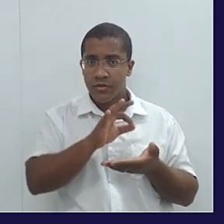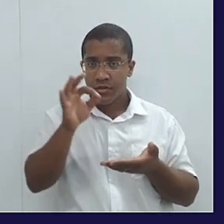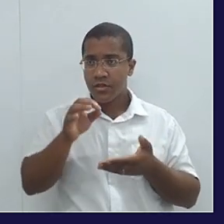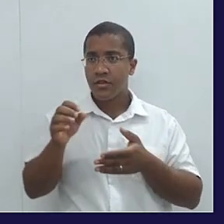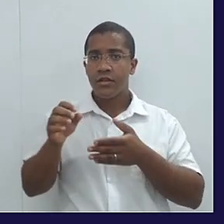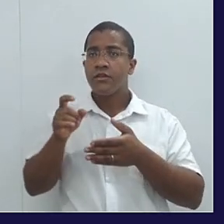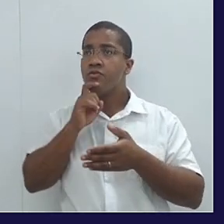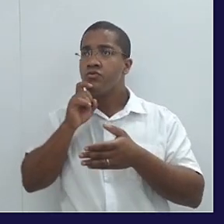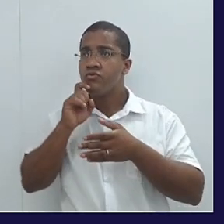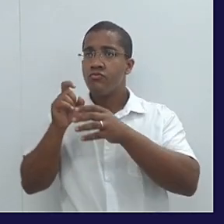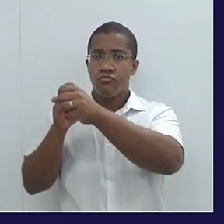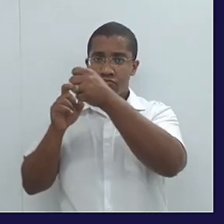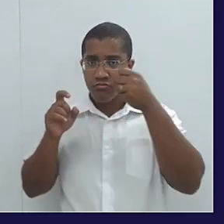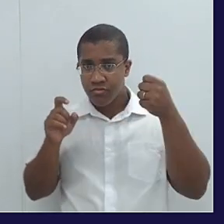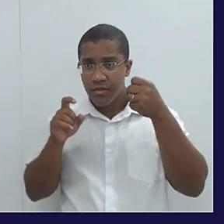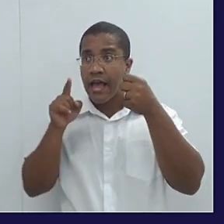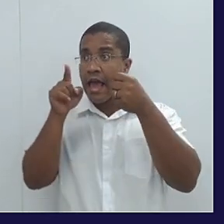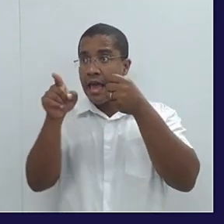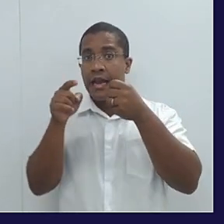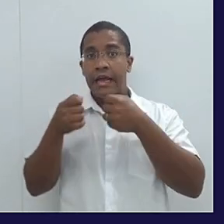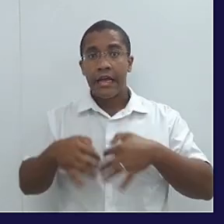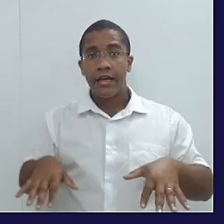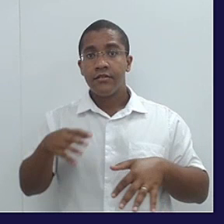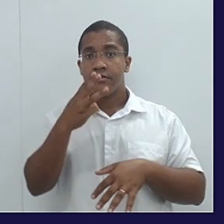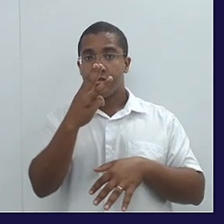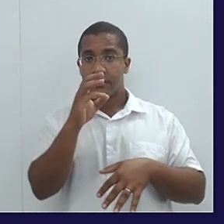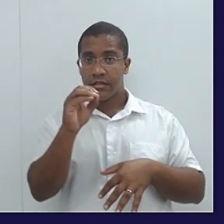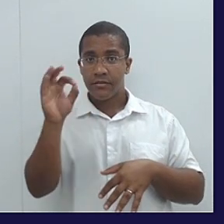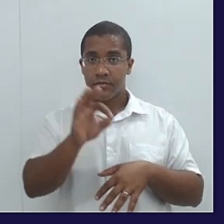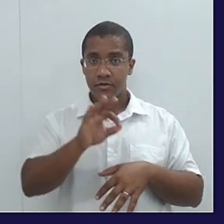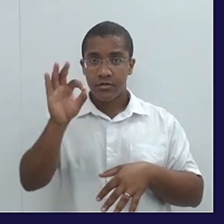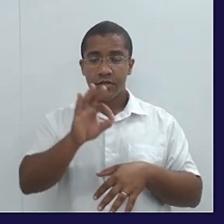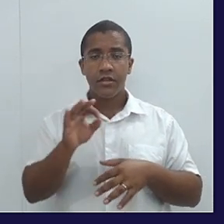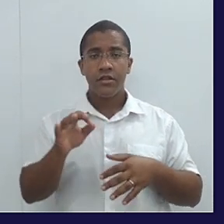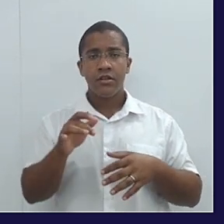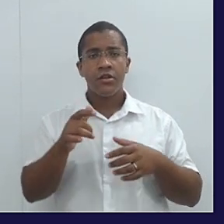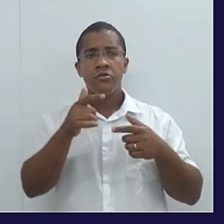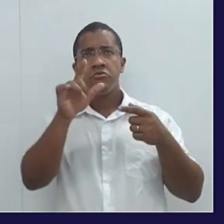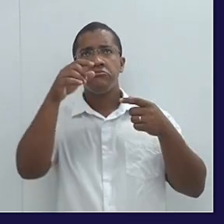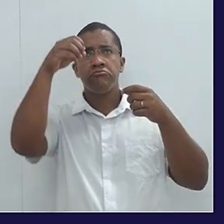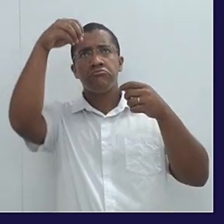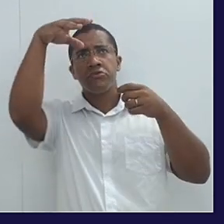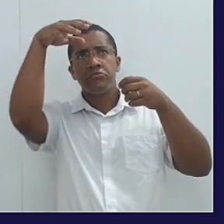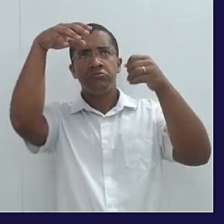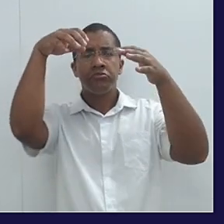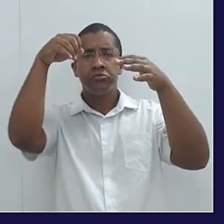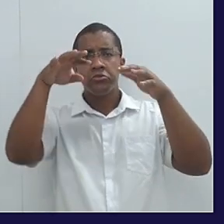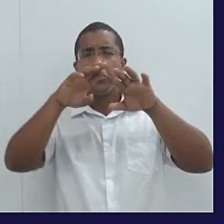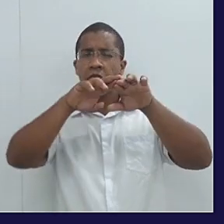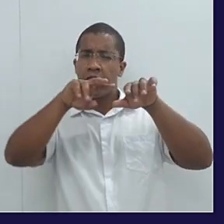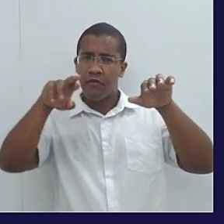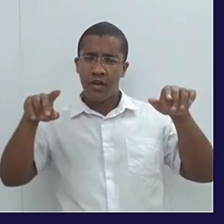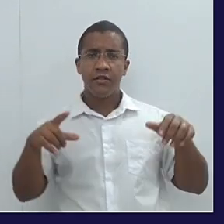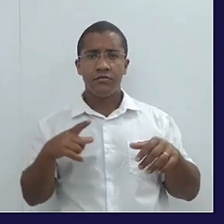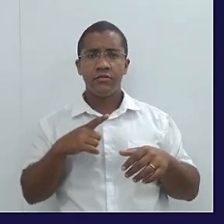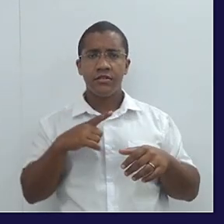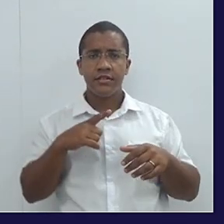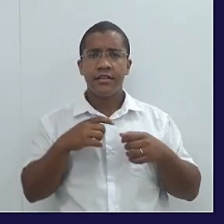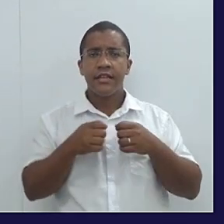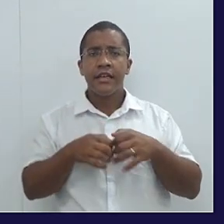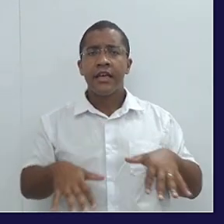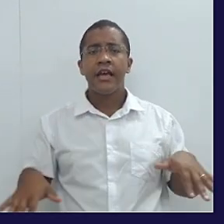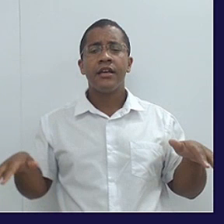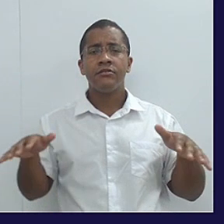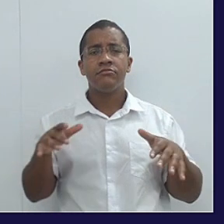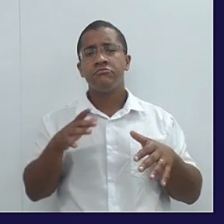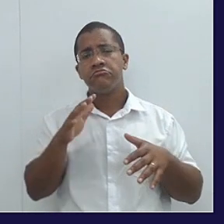6%, geladeira e freezer 30%, e os outros, no caso de lâmpadas, outros equipamentos que